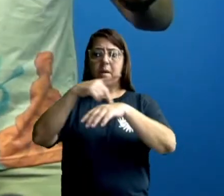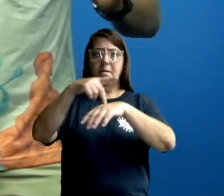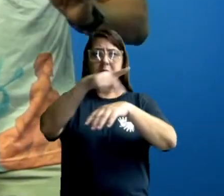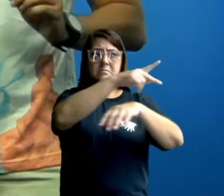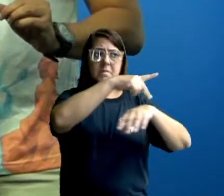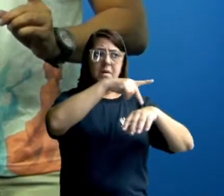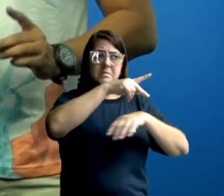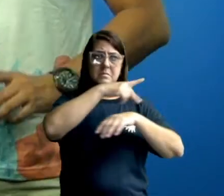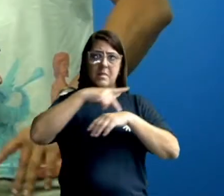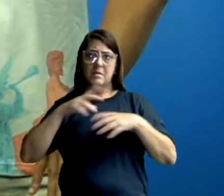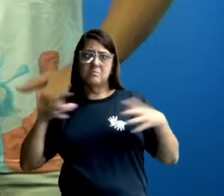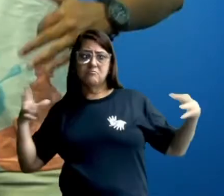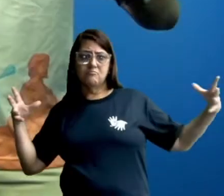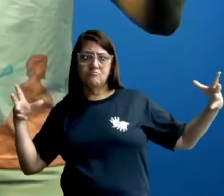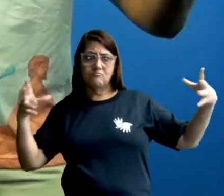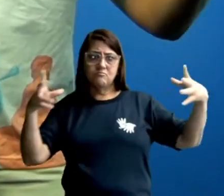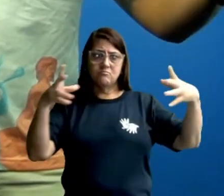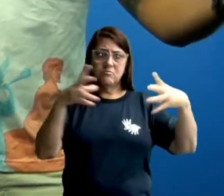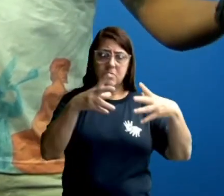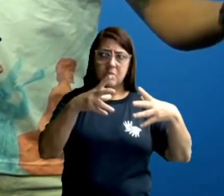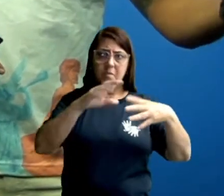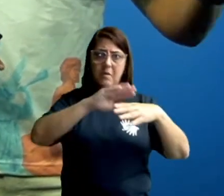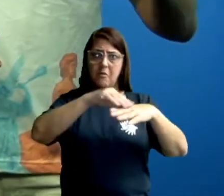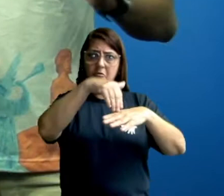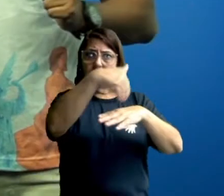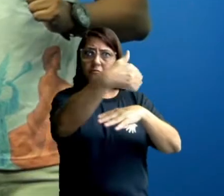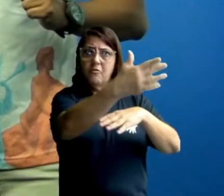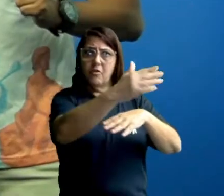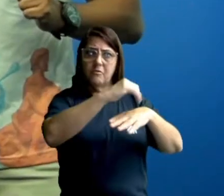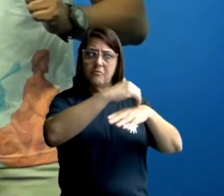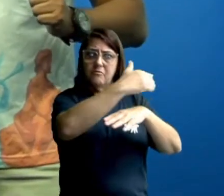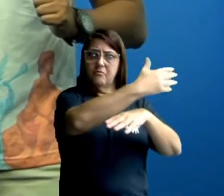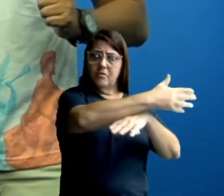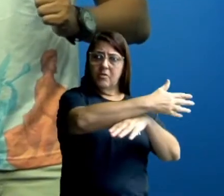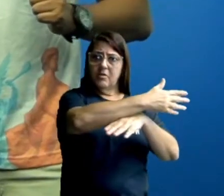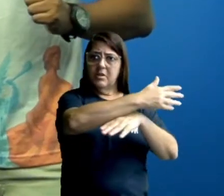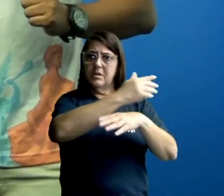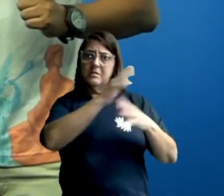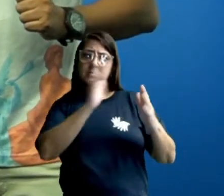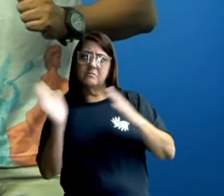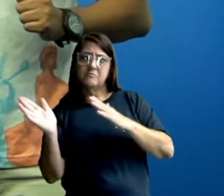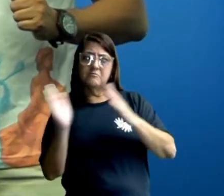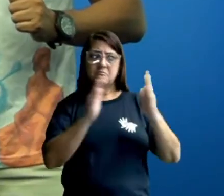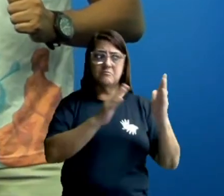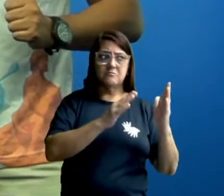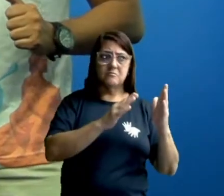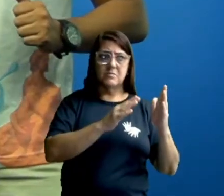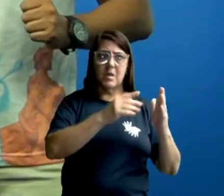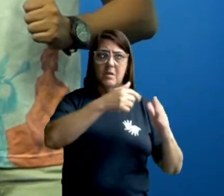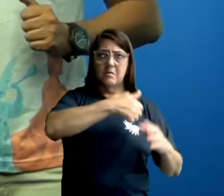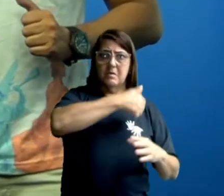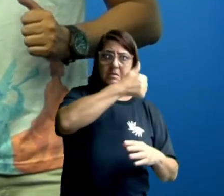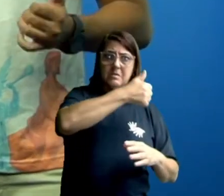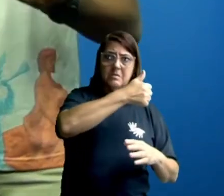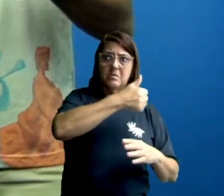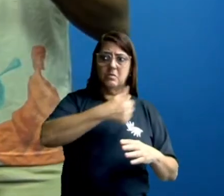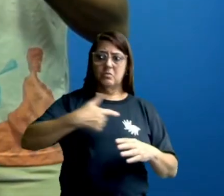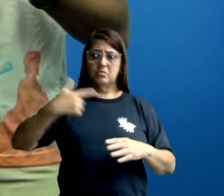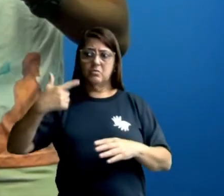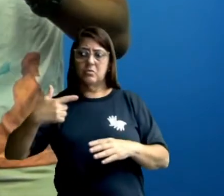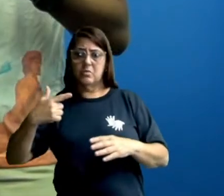países que estarão ora do lado dos aliados, ora do lado do eixo. O